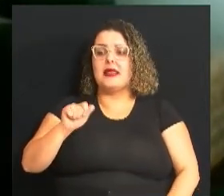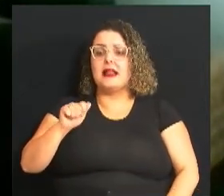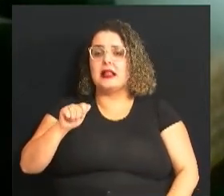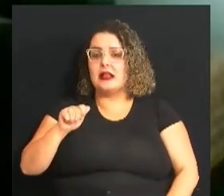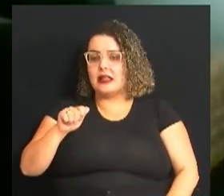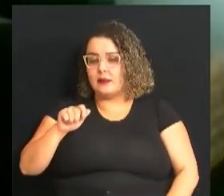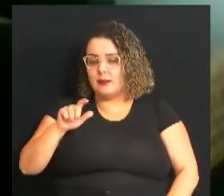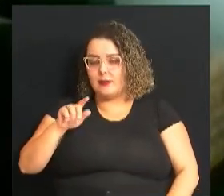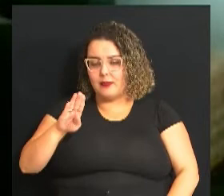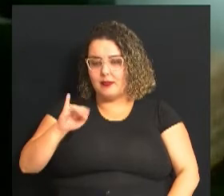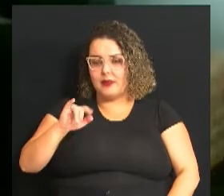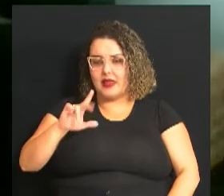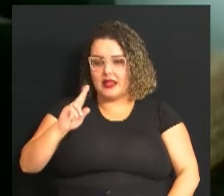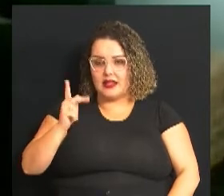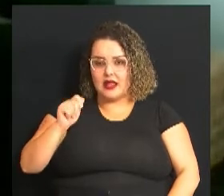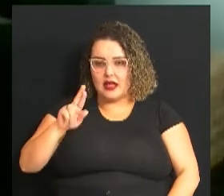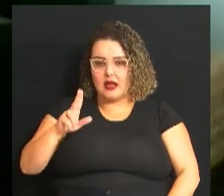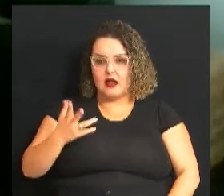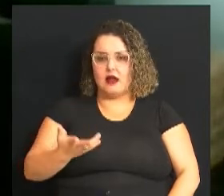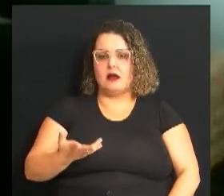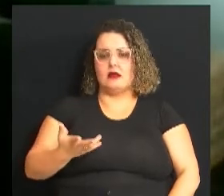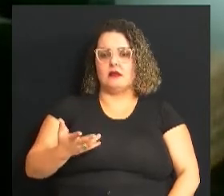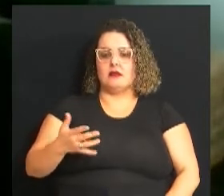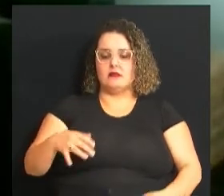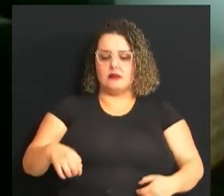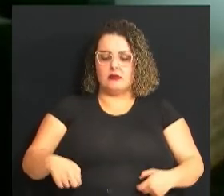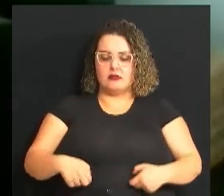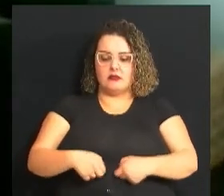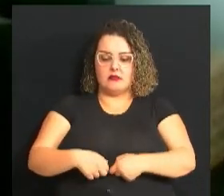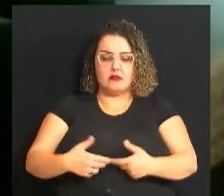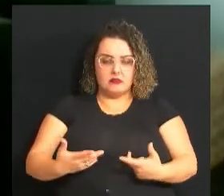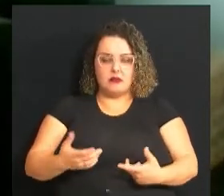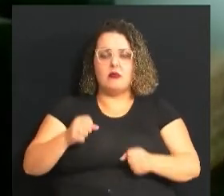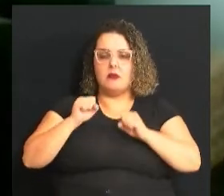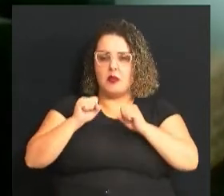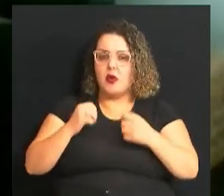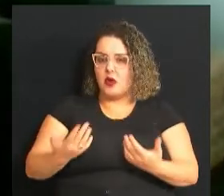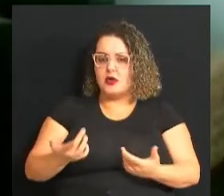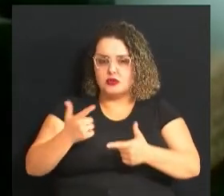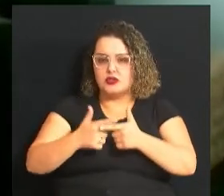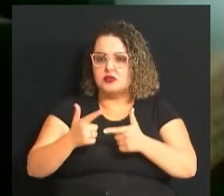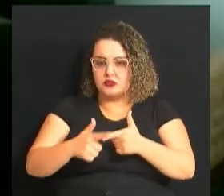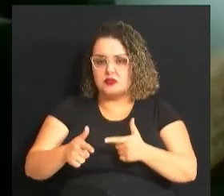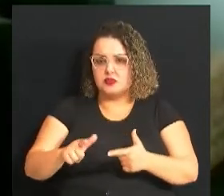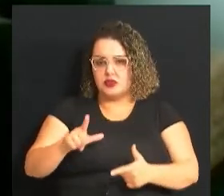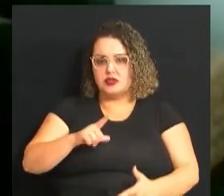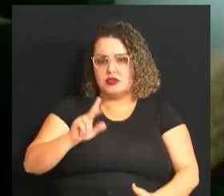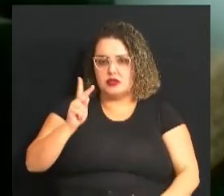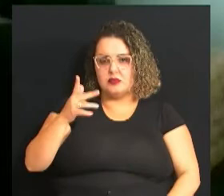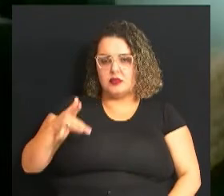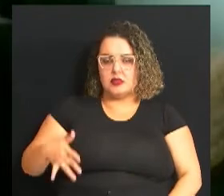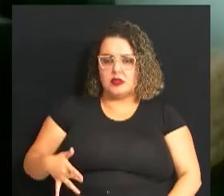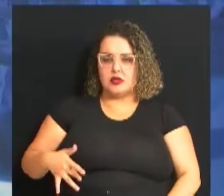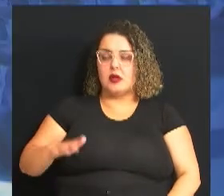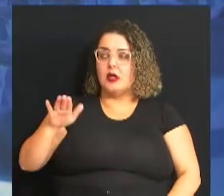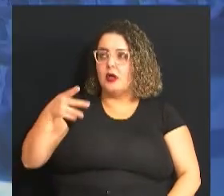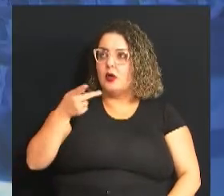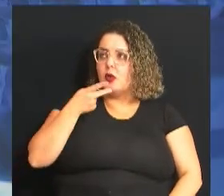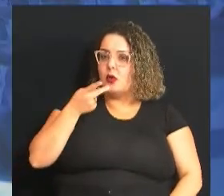pode provocar uma hepatite. Então, nós temos vários problemas que podem levar a hepatites. Quando a gente fala